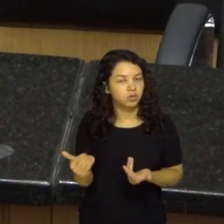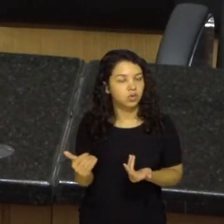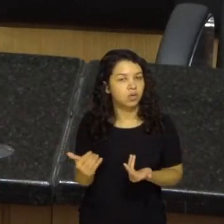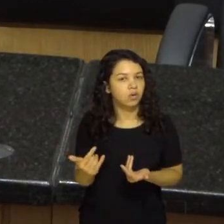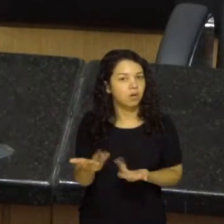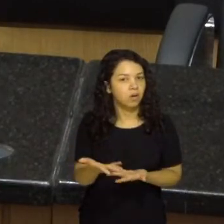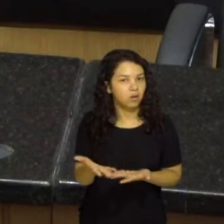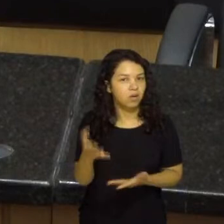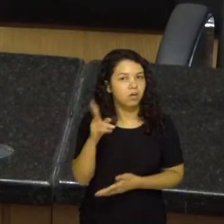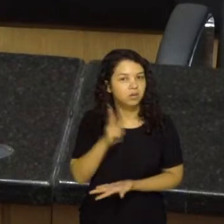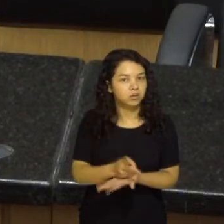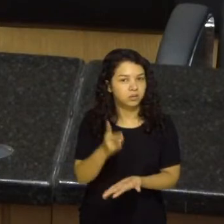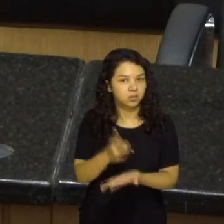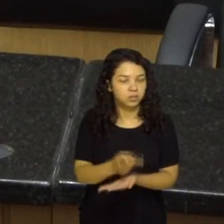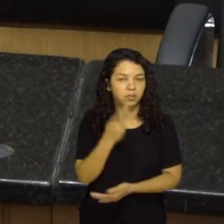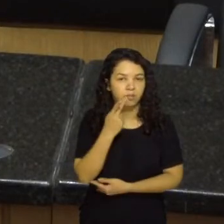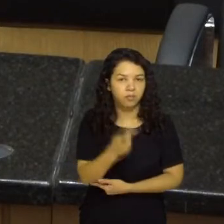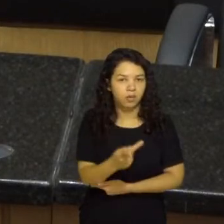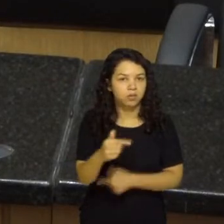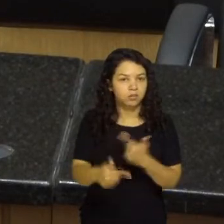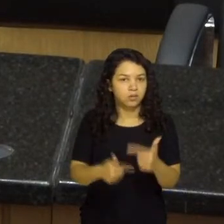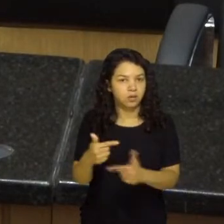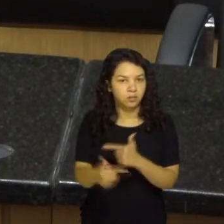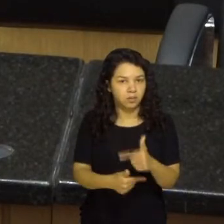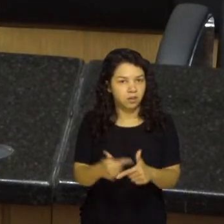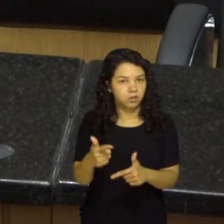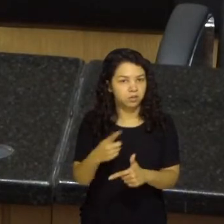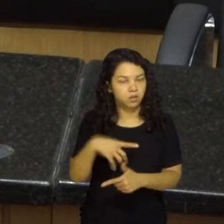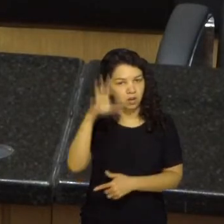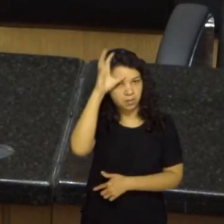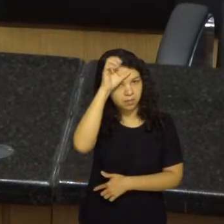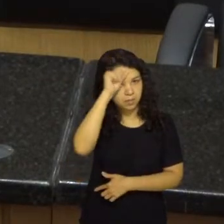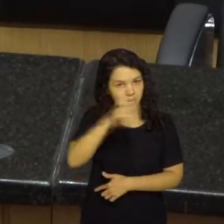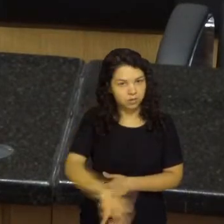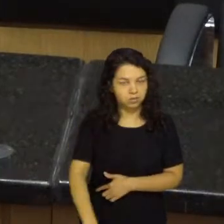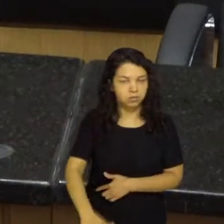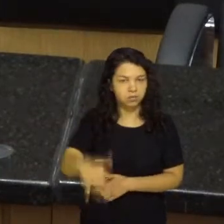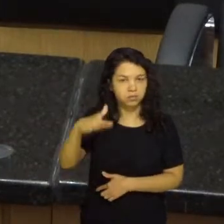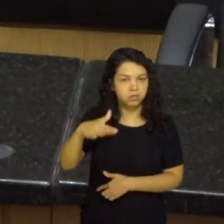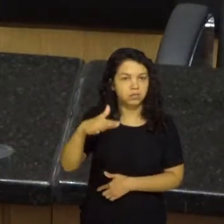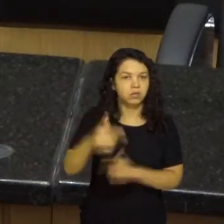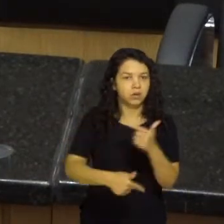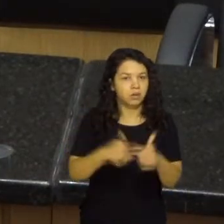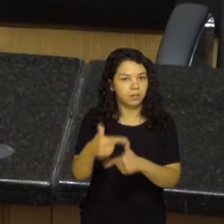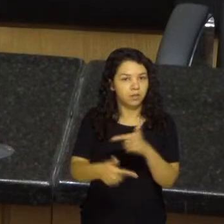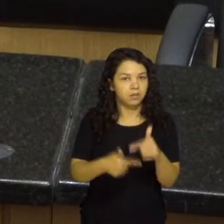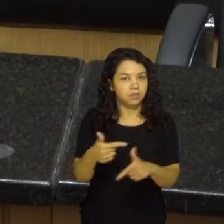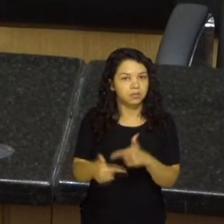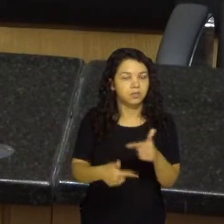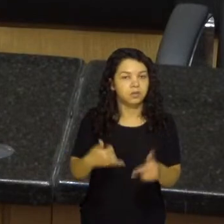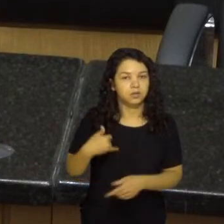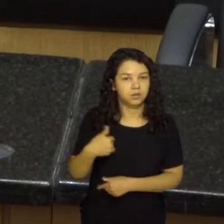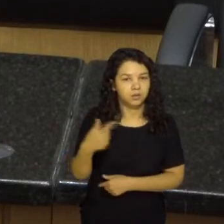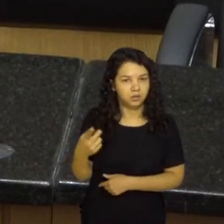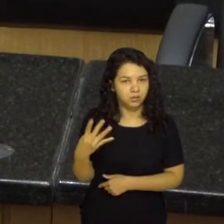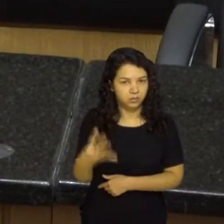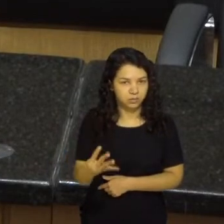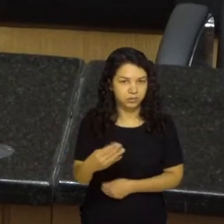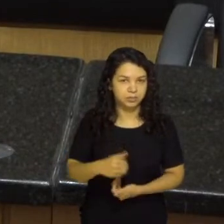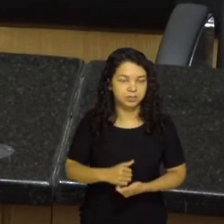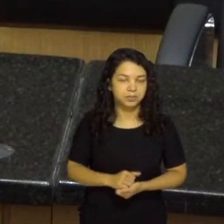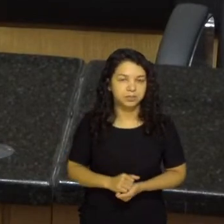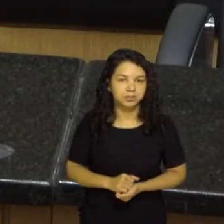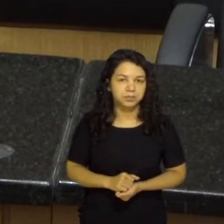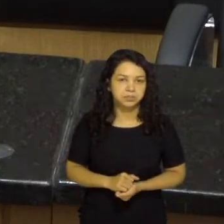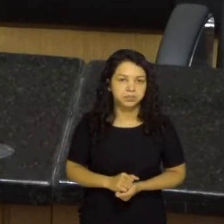eu sempre digo, o trabalho a gente se aprende desde pequeno, trabalhando lá desde os 14. Mais 30